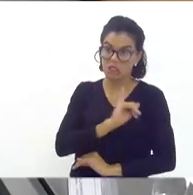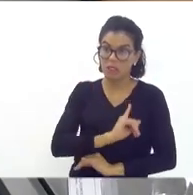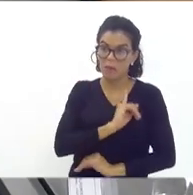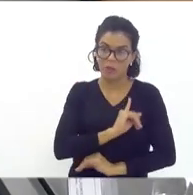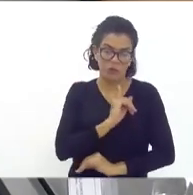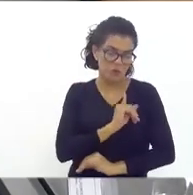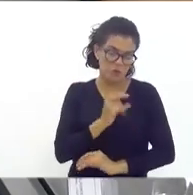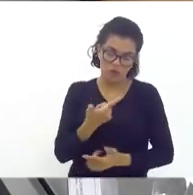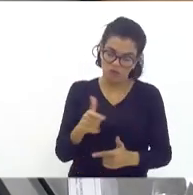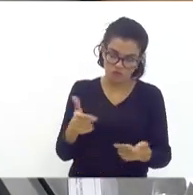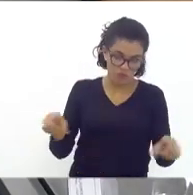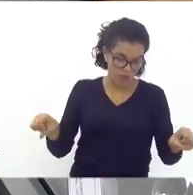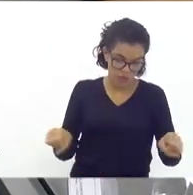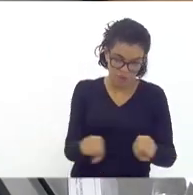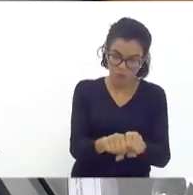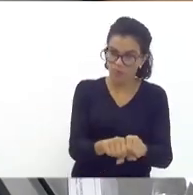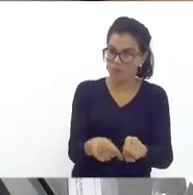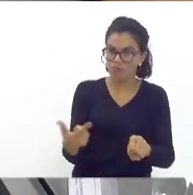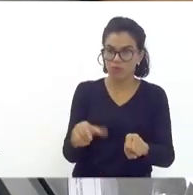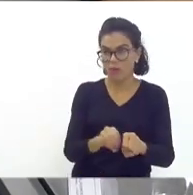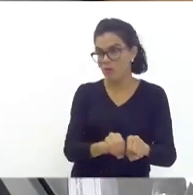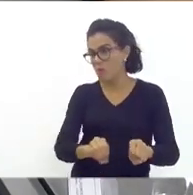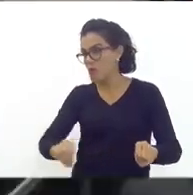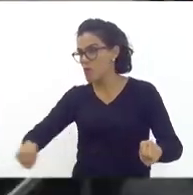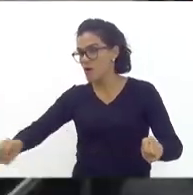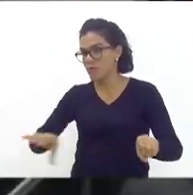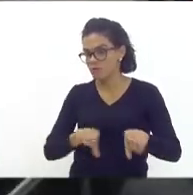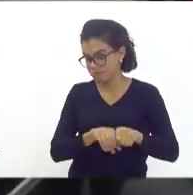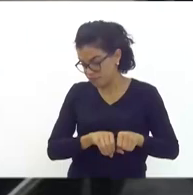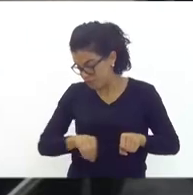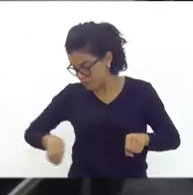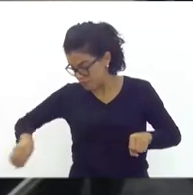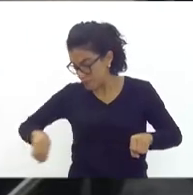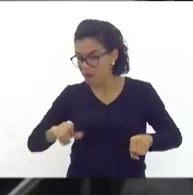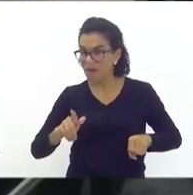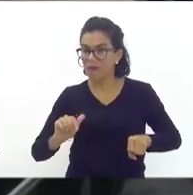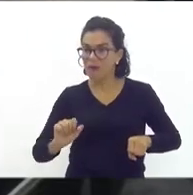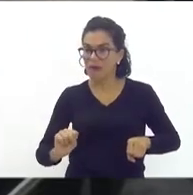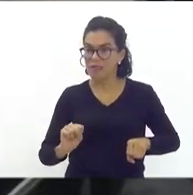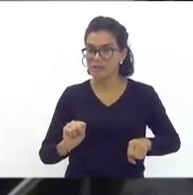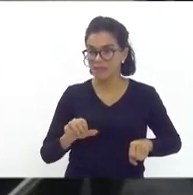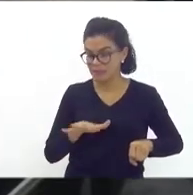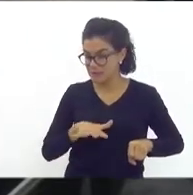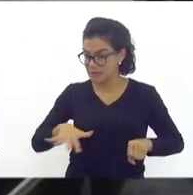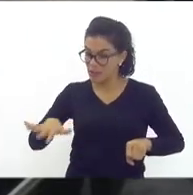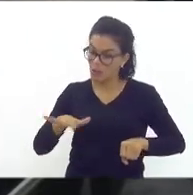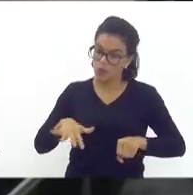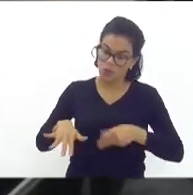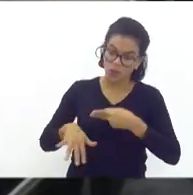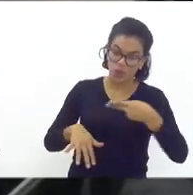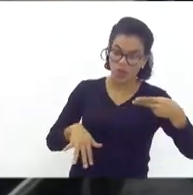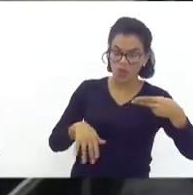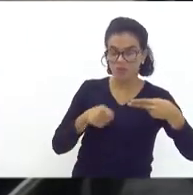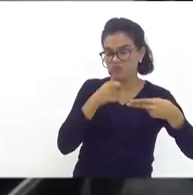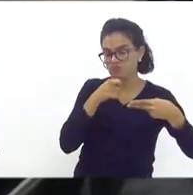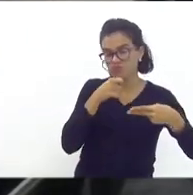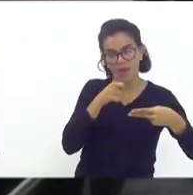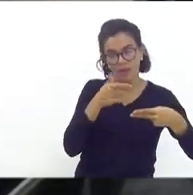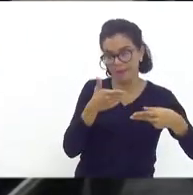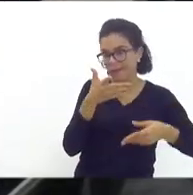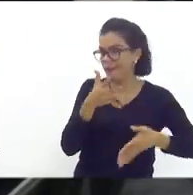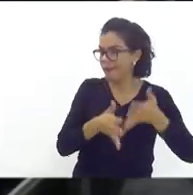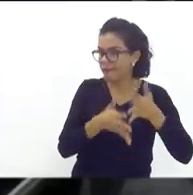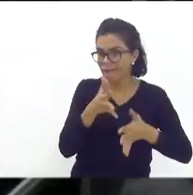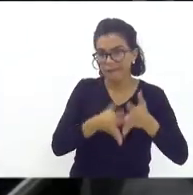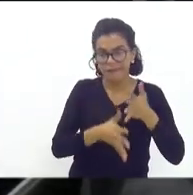nada Itaperuna Infelizmente essa região noroeste uma região que vem sendo muito prejudicada mas